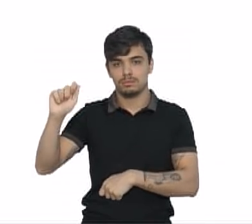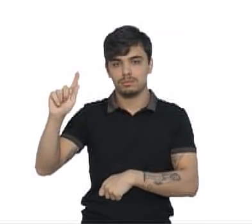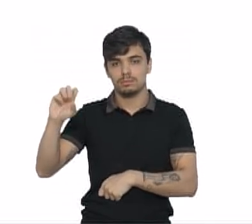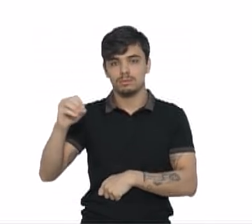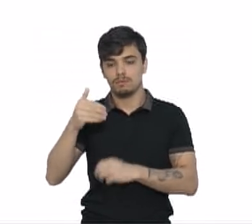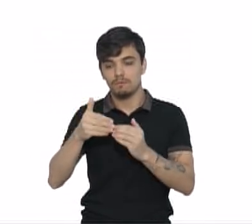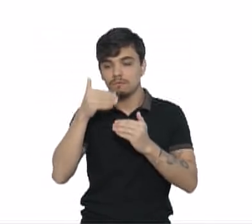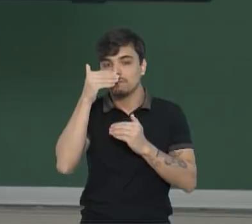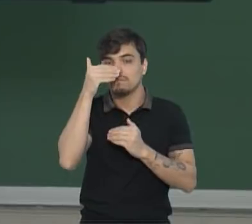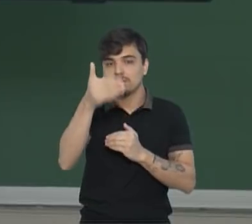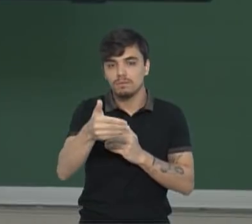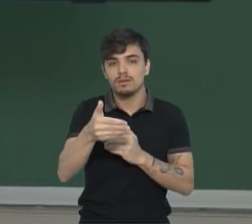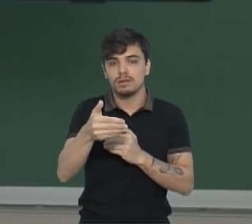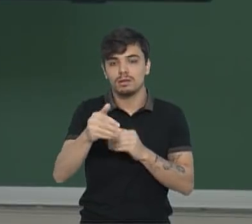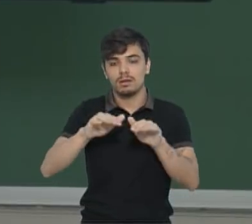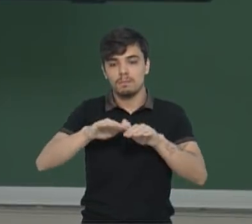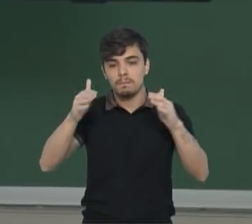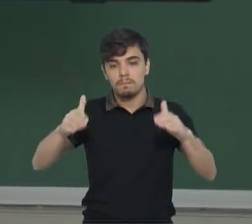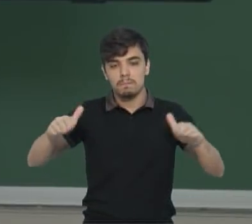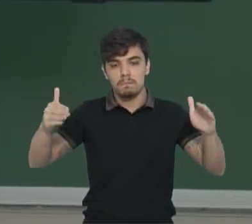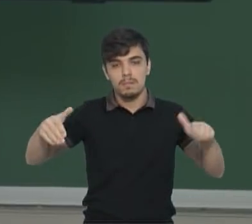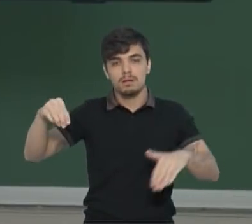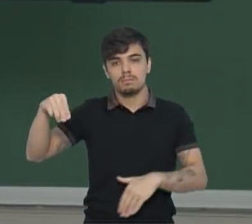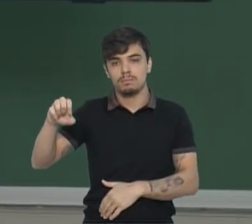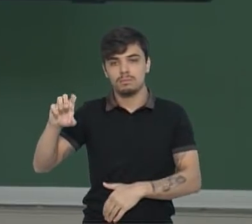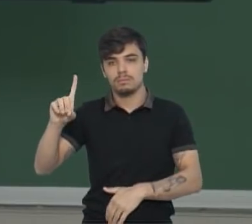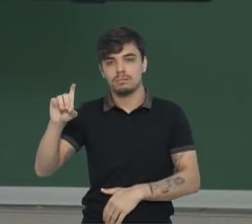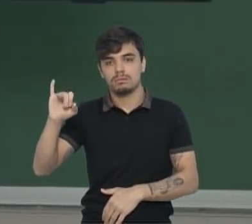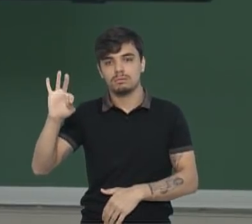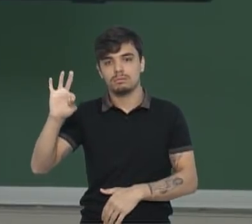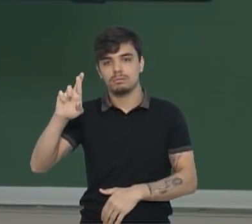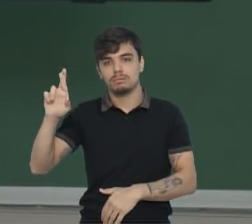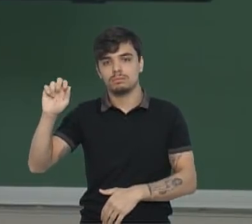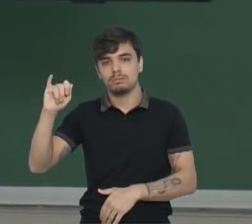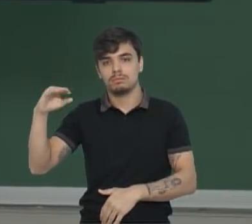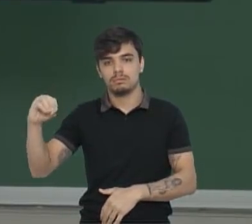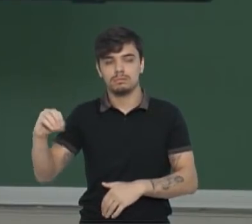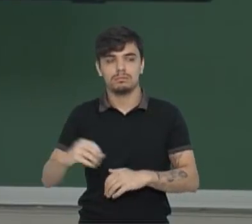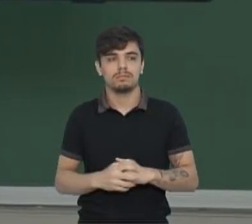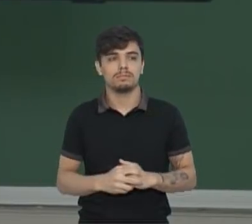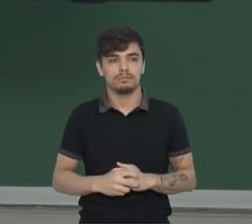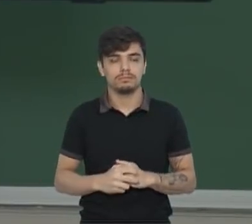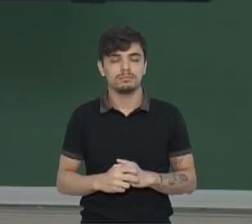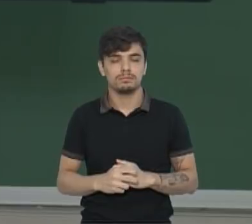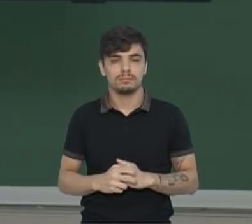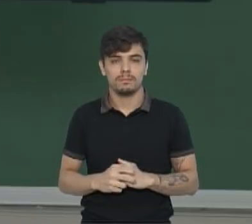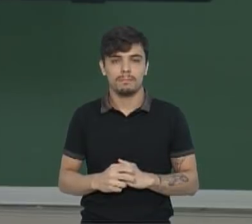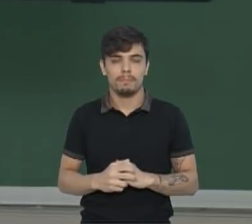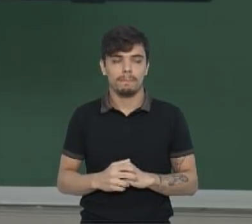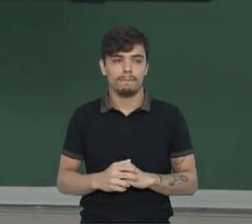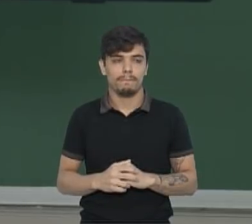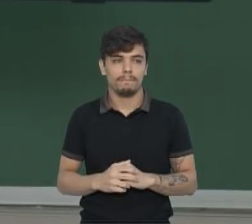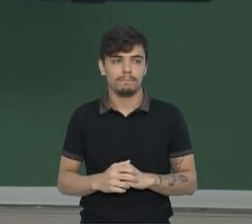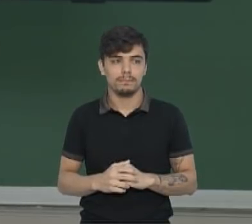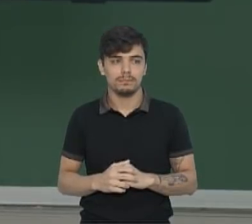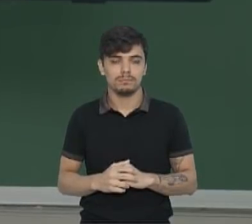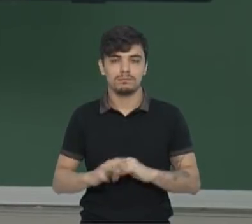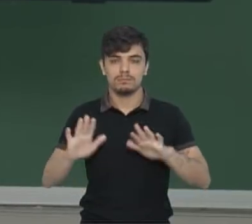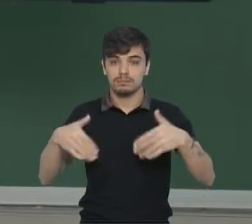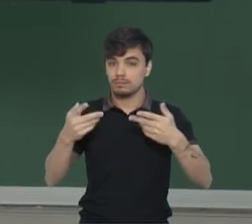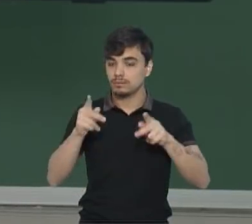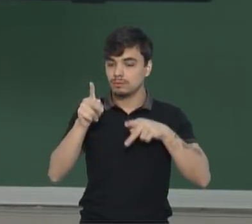Então os vândalos vão se fixar no norte da África e vão se dedicar ao comércio marítimo. Tá? Então, é um dos